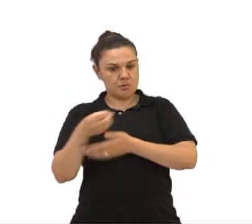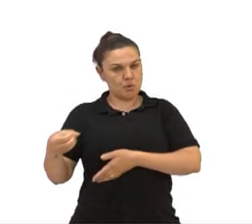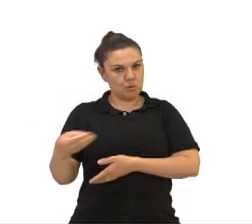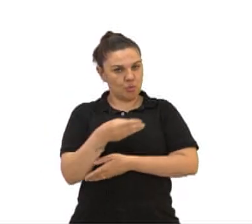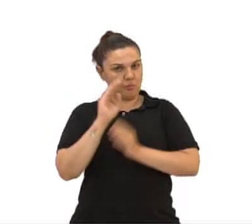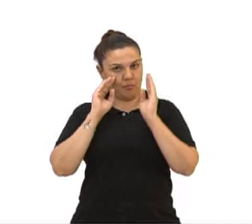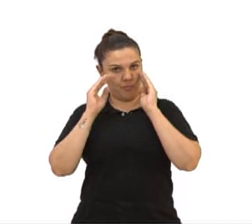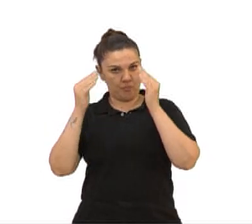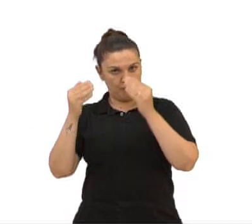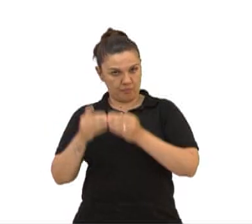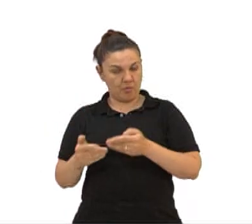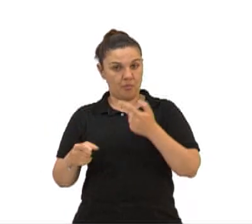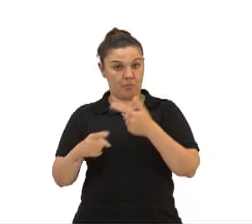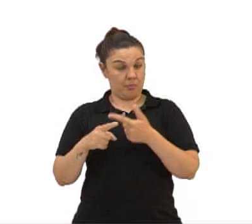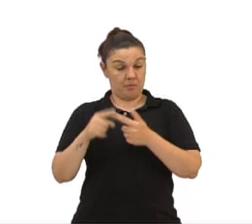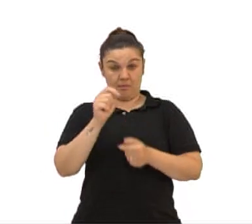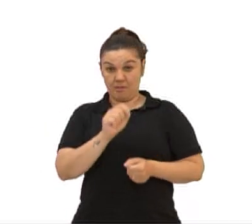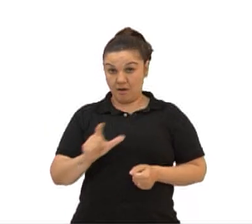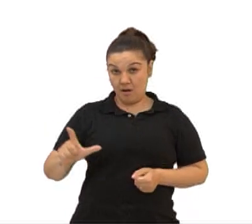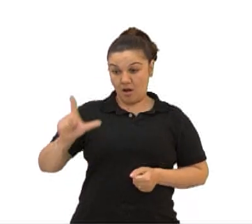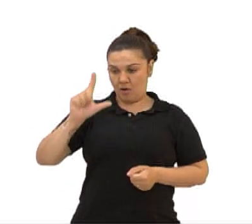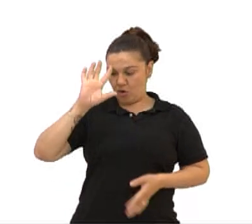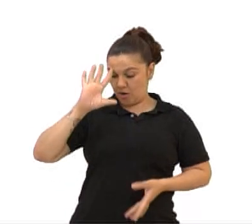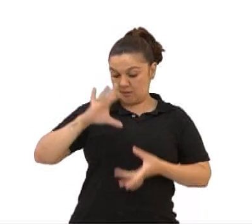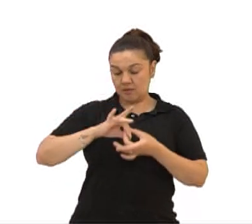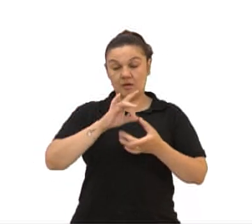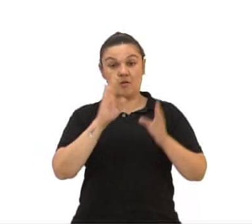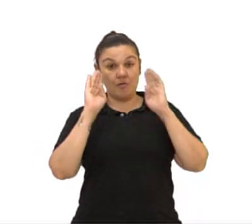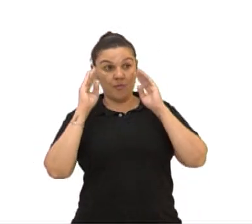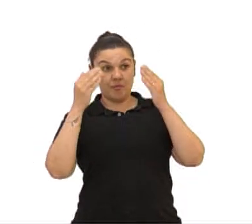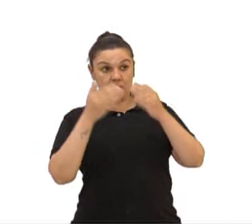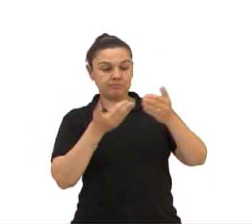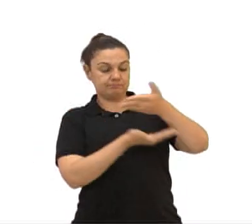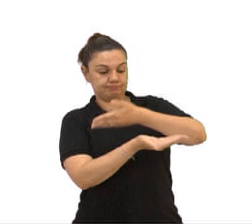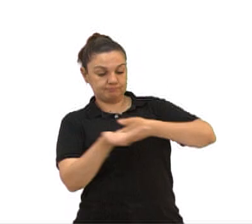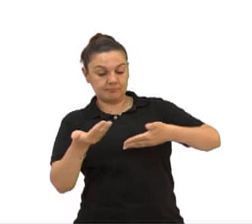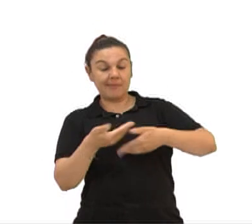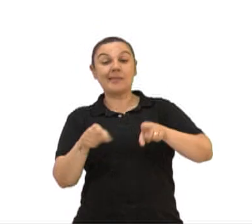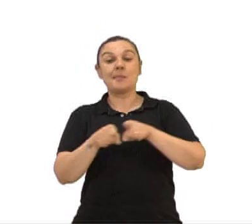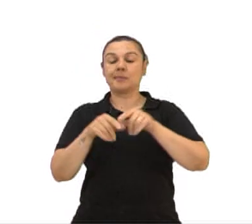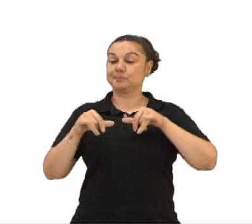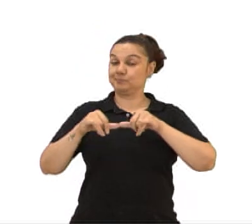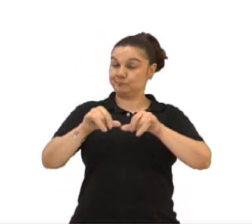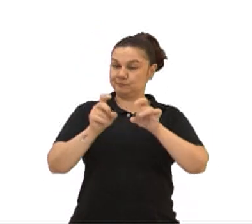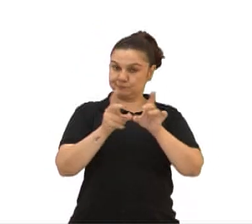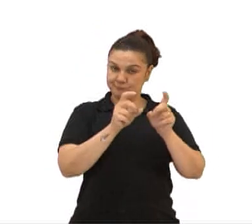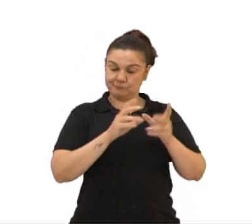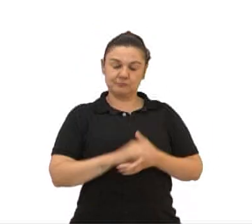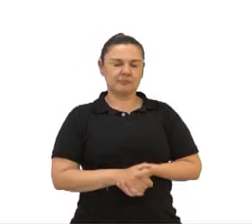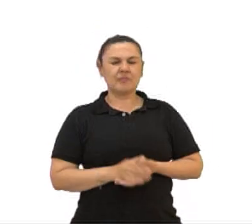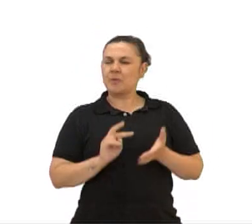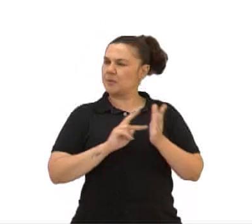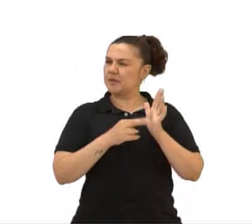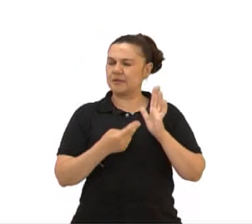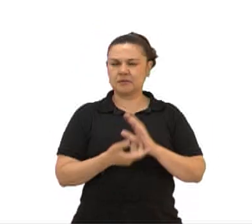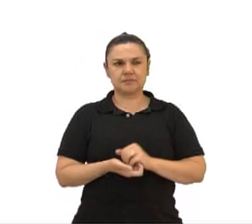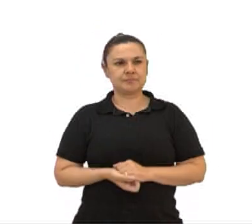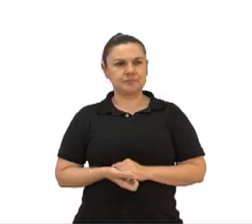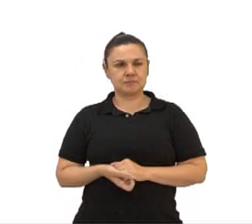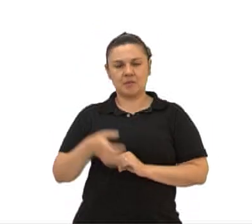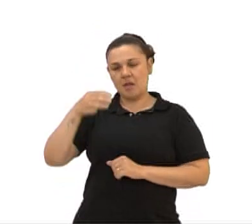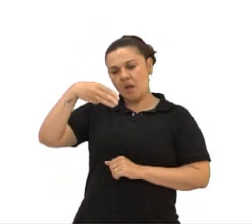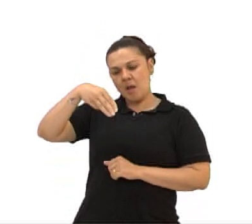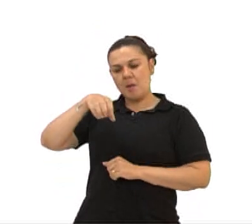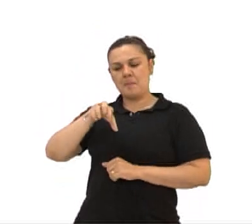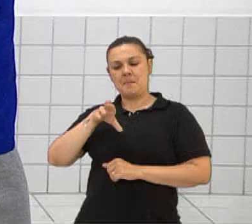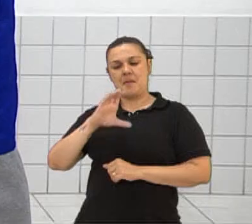né, cuja lógica, né, interna se fundamentaria nas relações mercantis. Então, o que isso significa, professor?